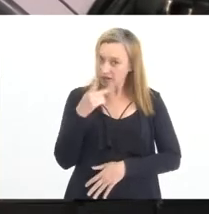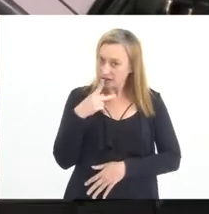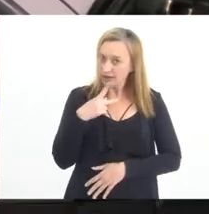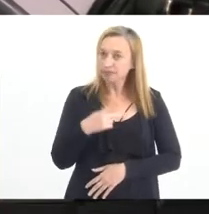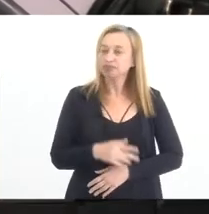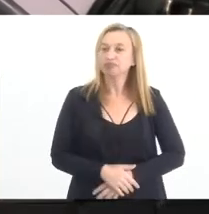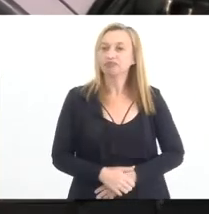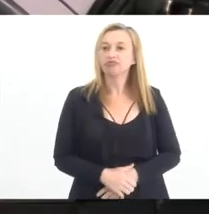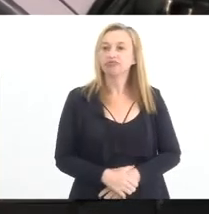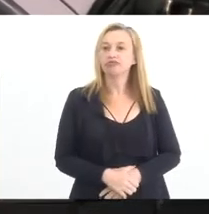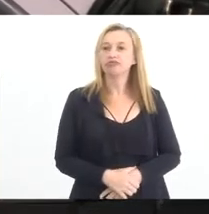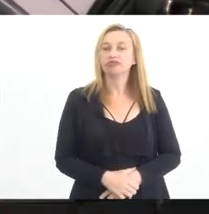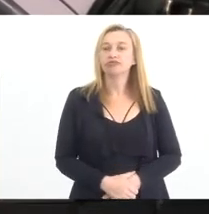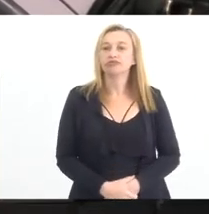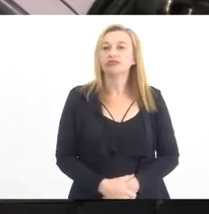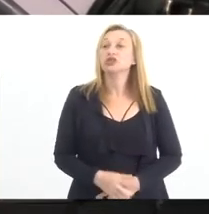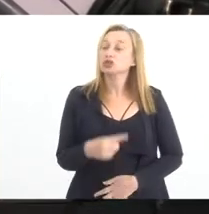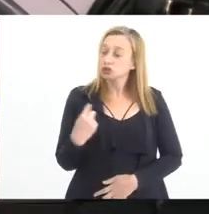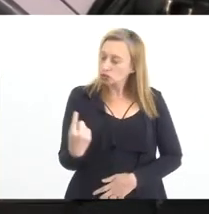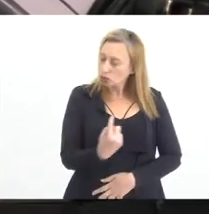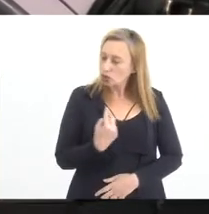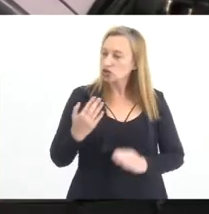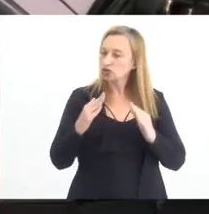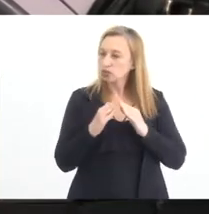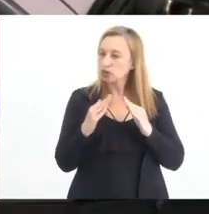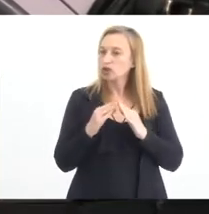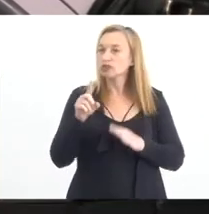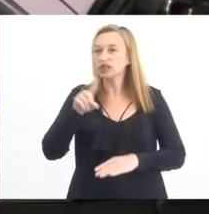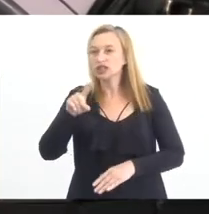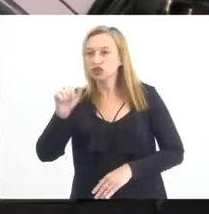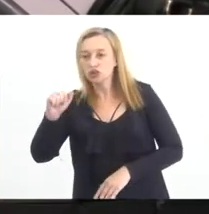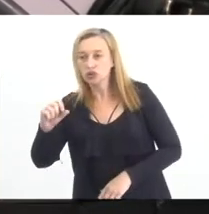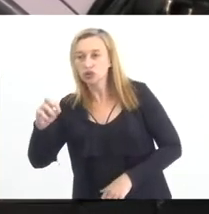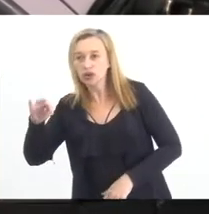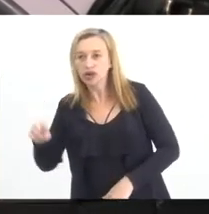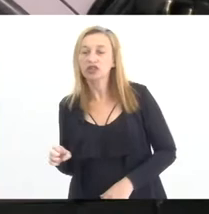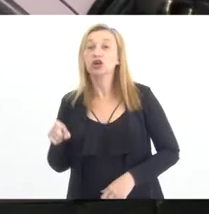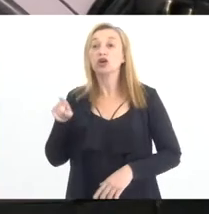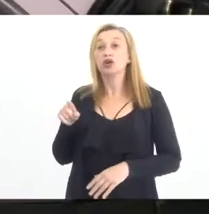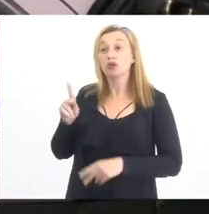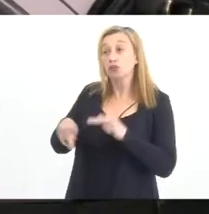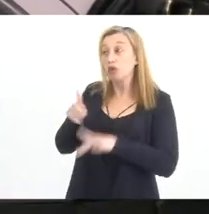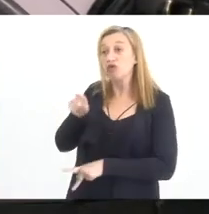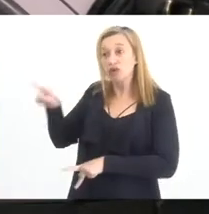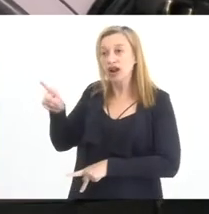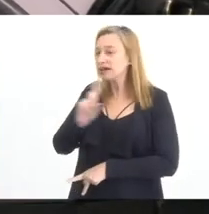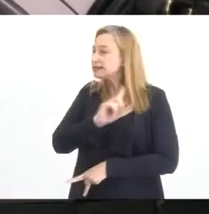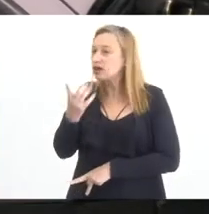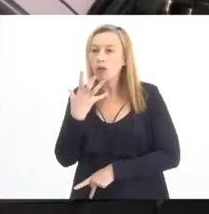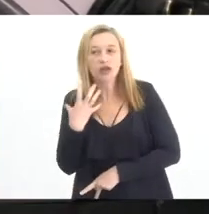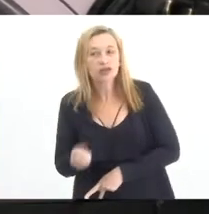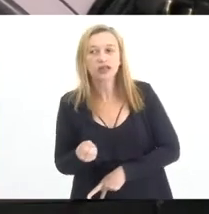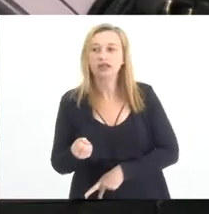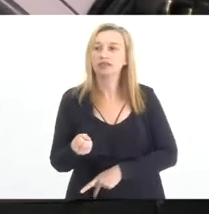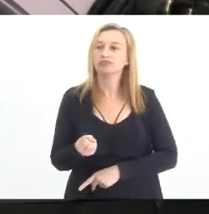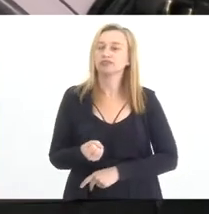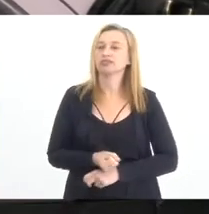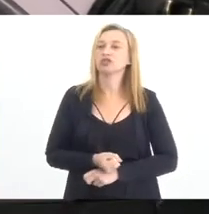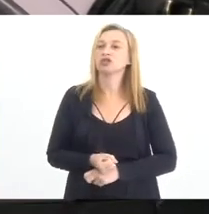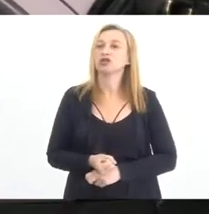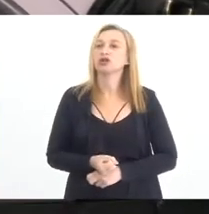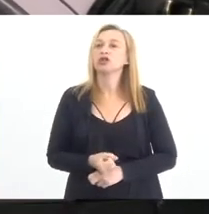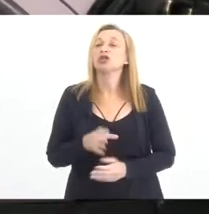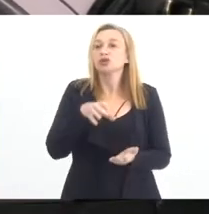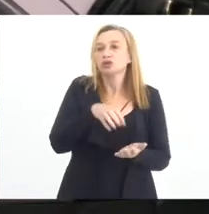o meu posicionamento é claro. Nós que moramos na Zona Oeste, a população da Zona Oeste, não aceita que o